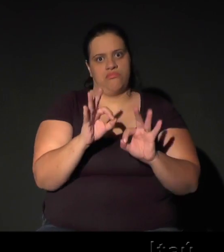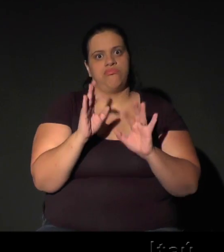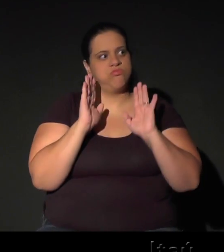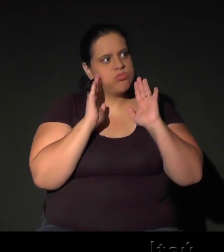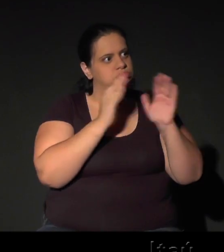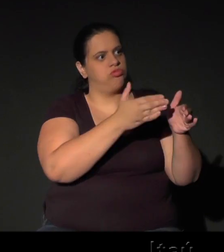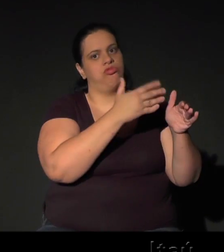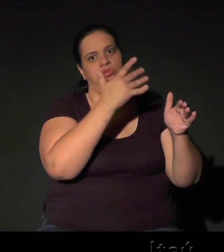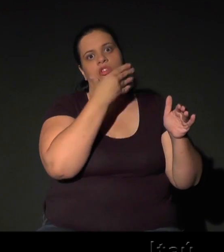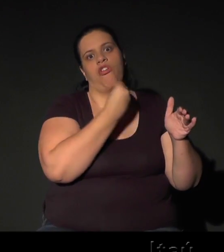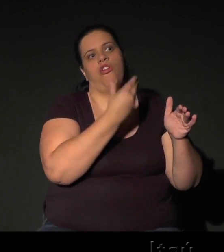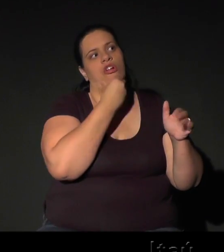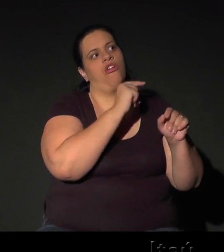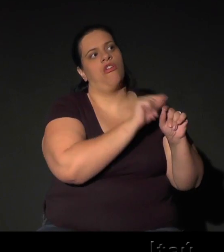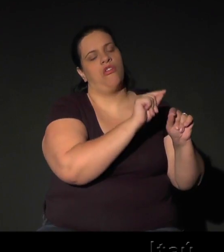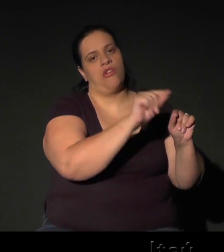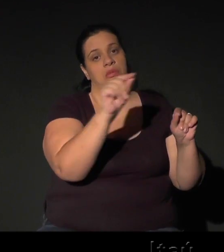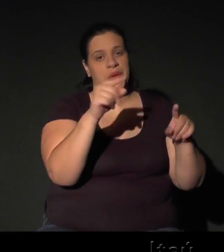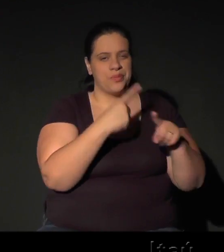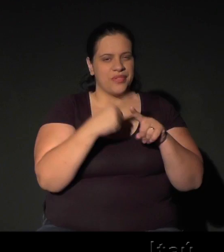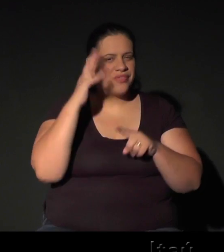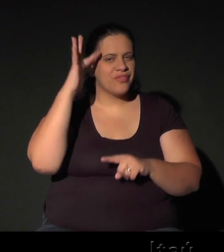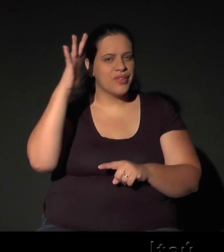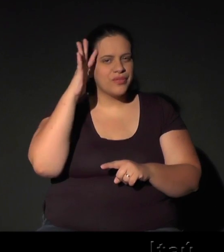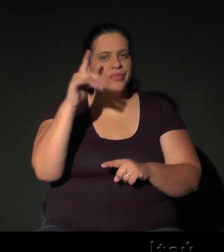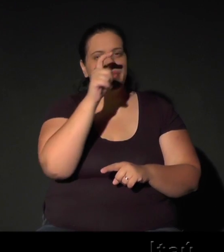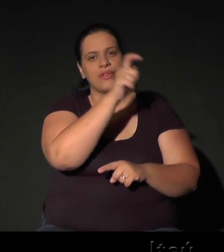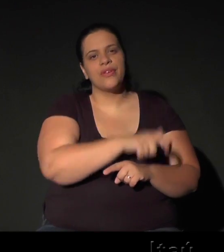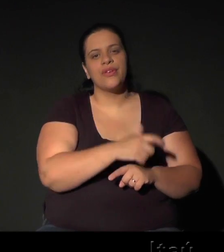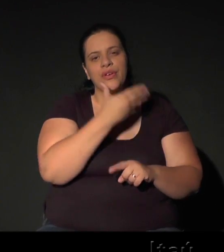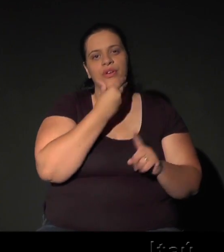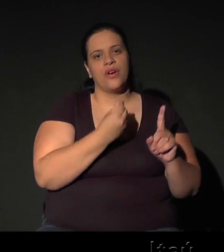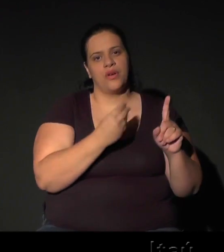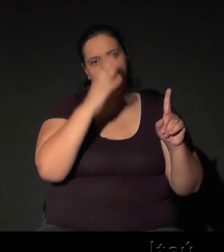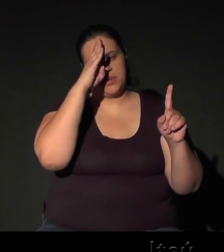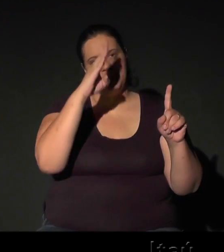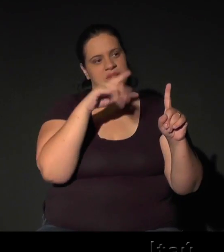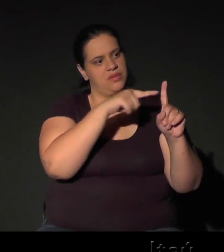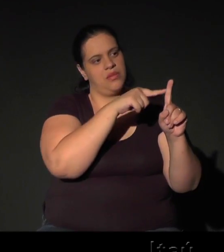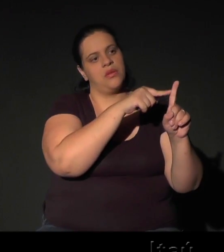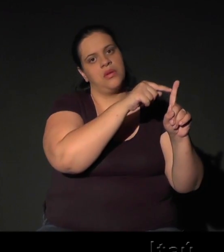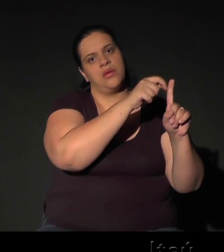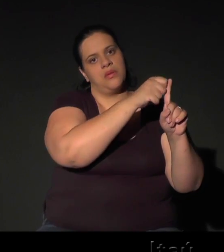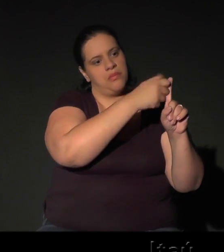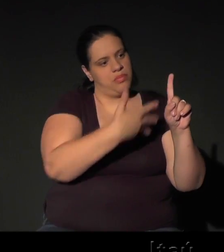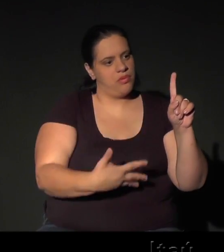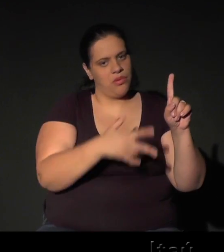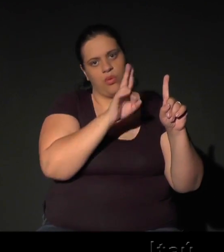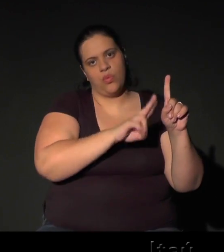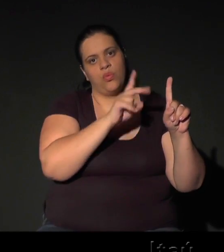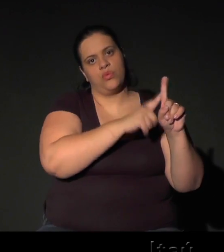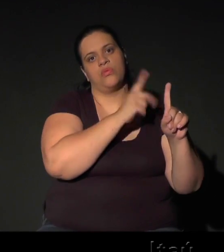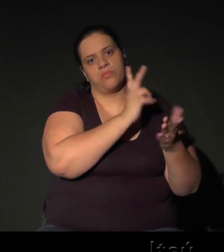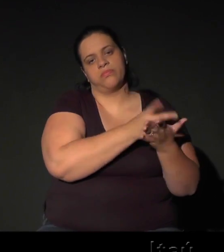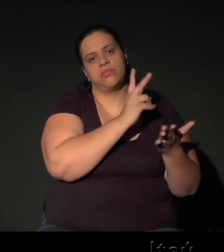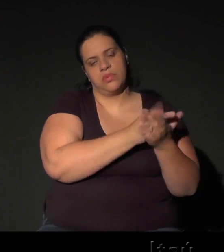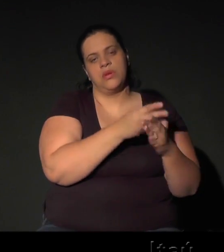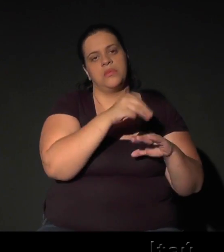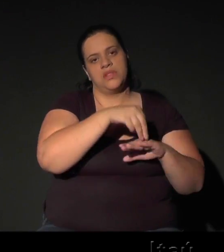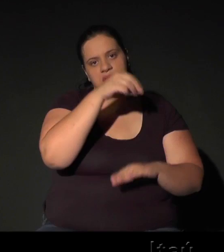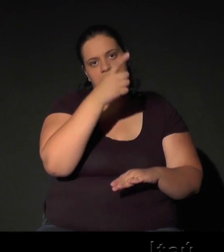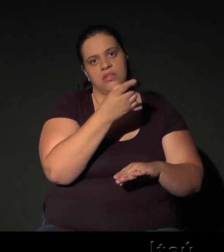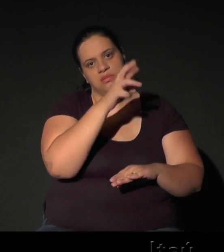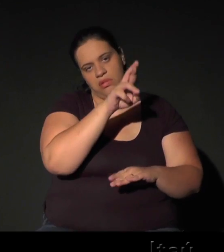por uma pesquisa de filosofia porque geralmente em filosofia a gente tem um autor de concentração a gente F estudando esse autor a vida inteira no mestrado no doutorado no